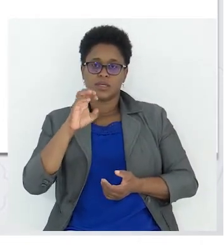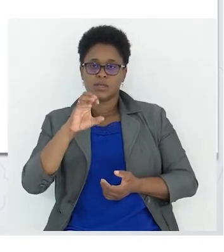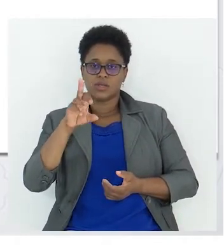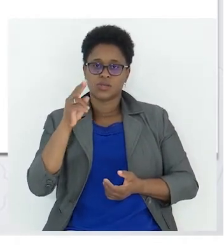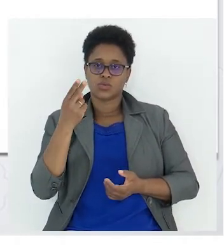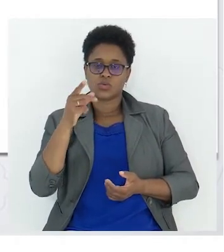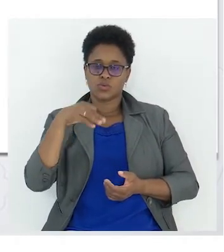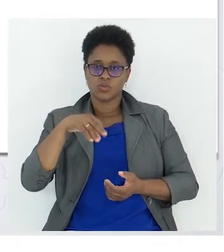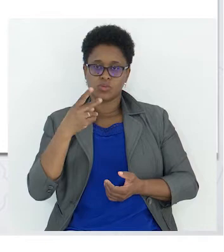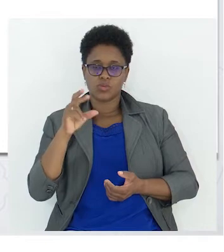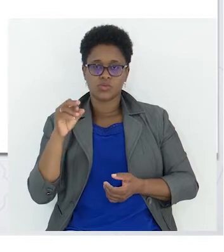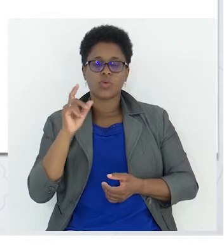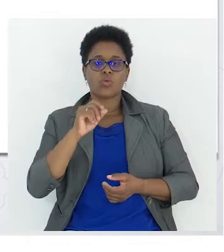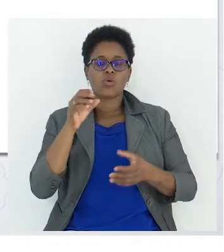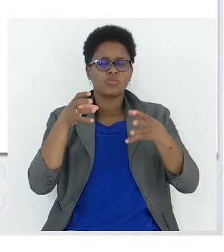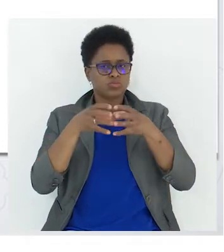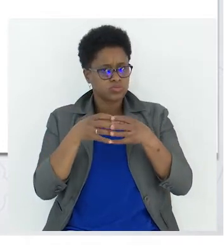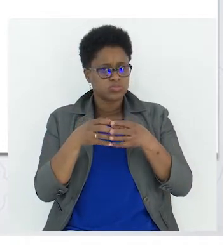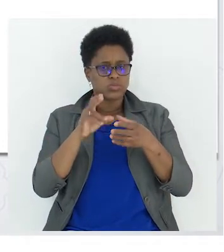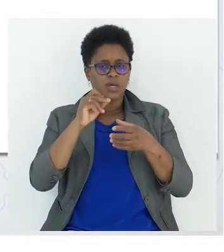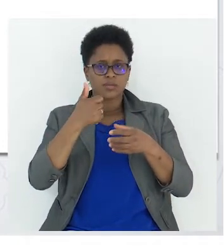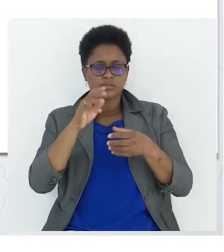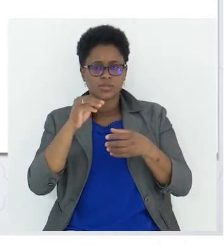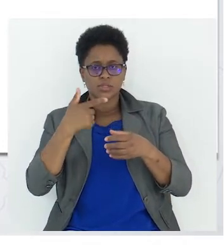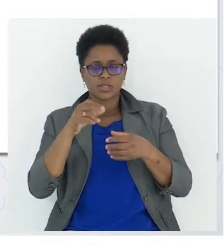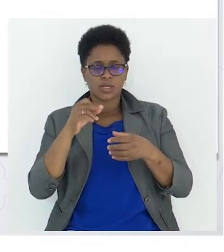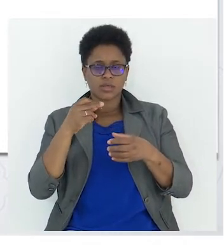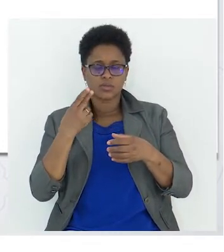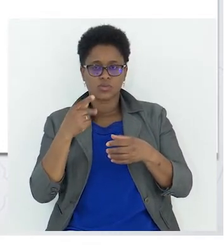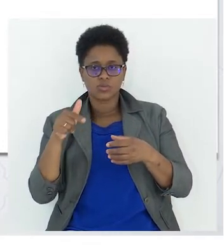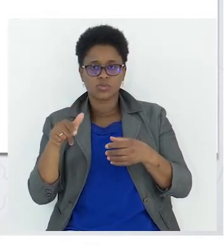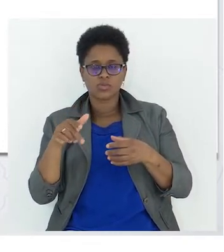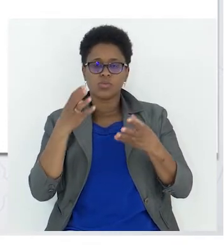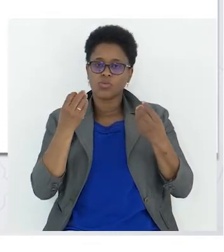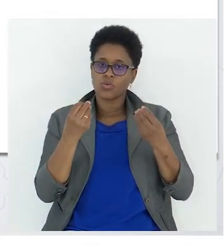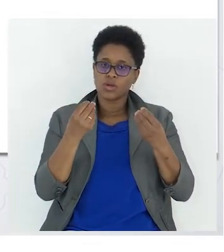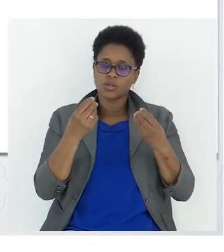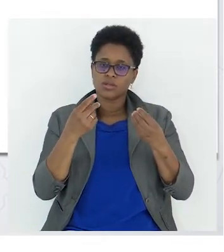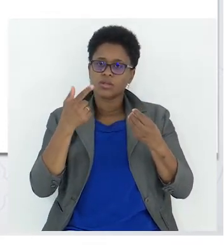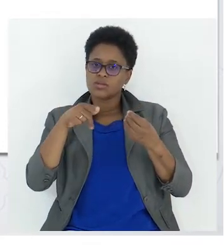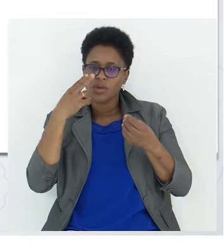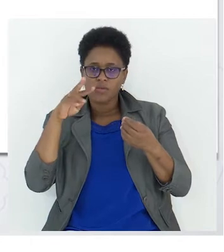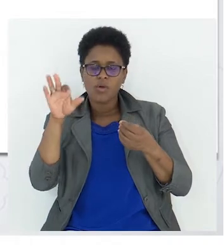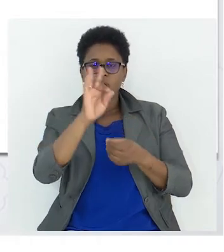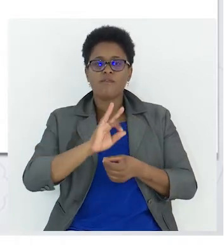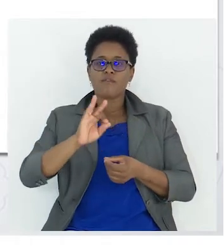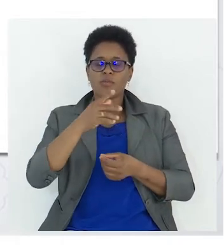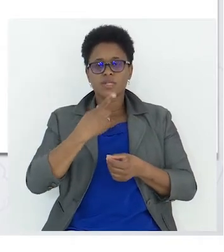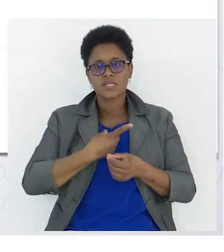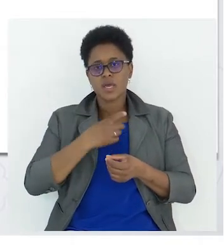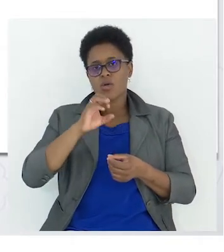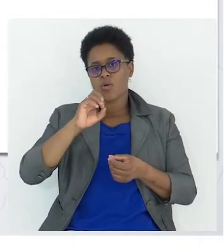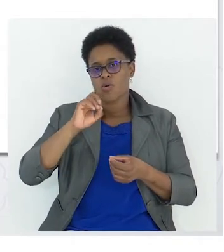Nome comum, abstrato do plural. Isso tem a ver com o valor. Okay? Tem a ver com a forma de ser ou